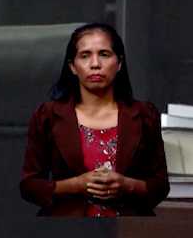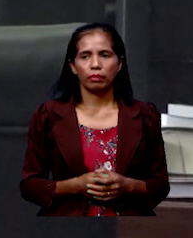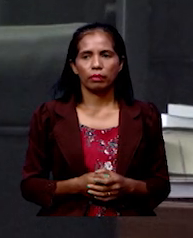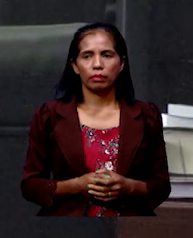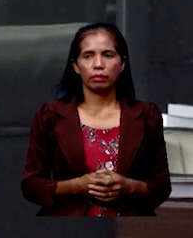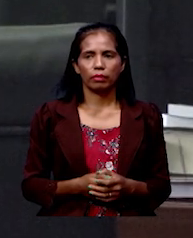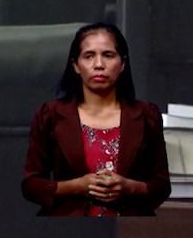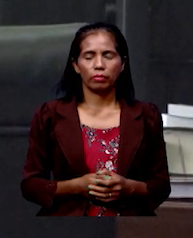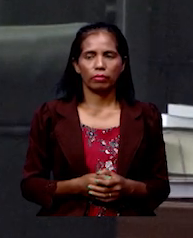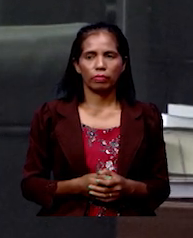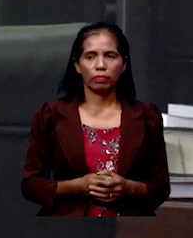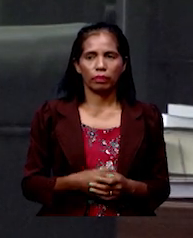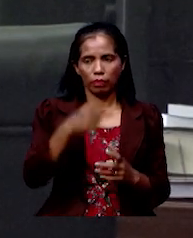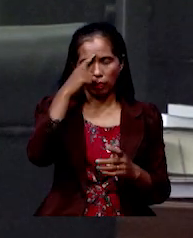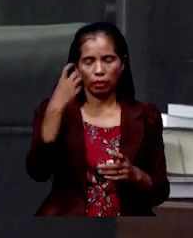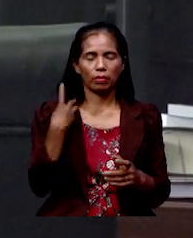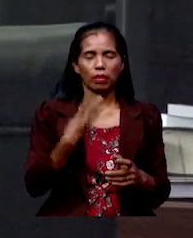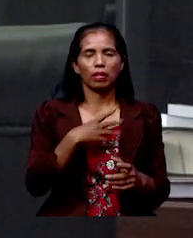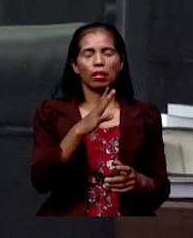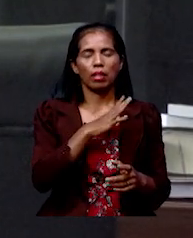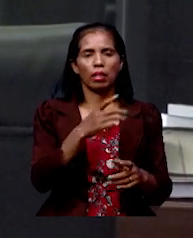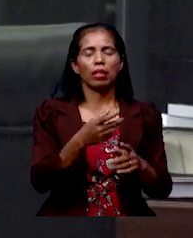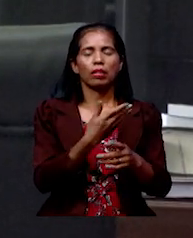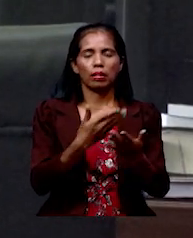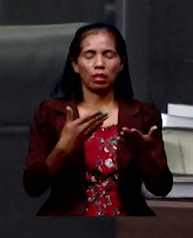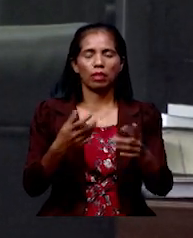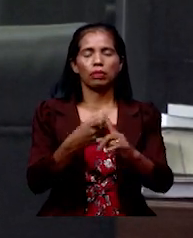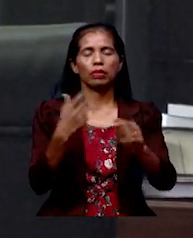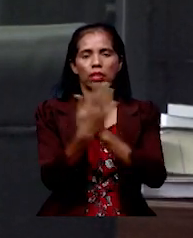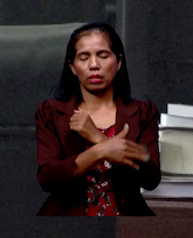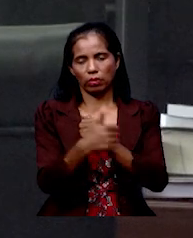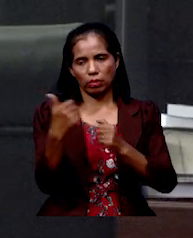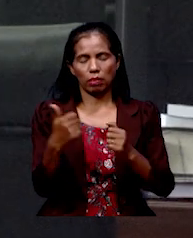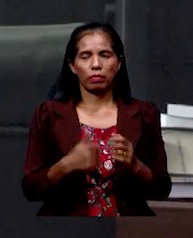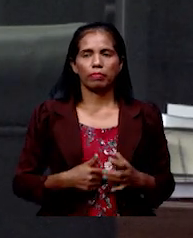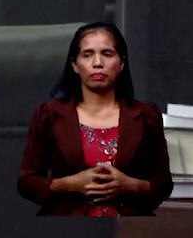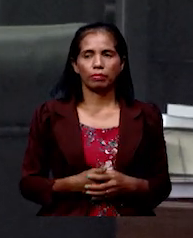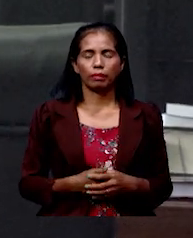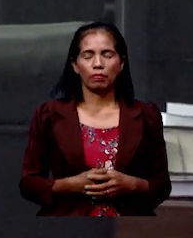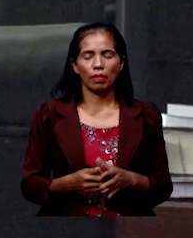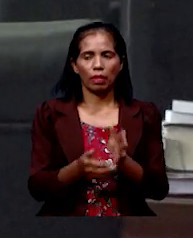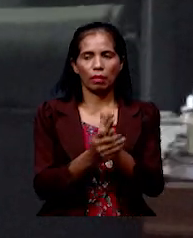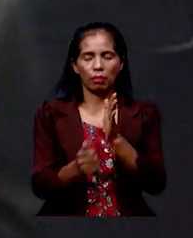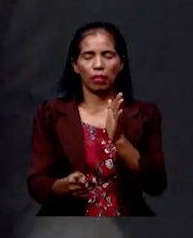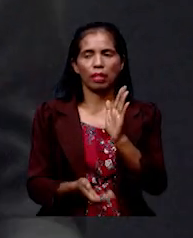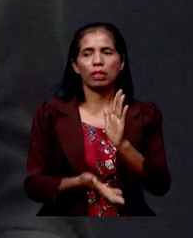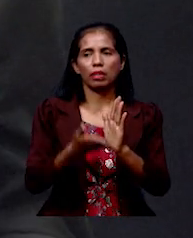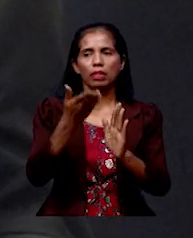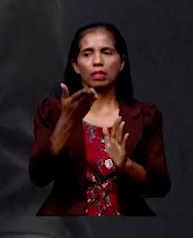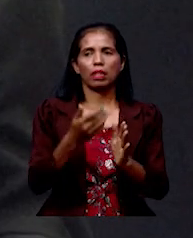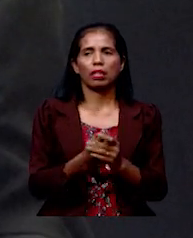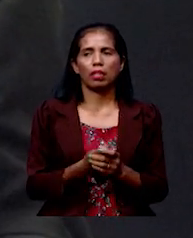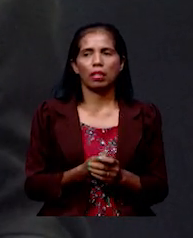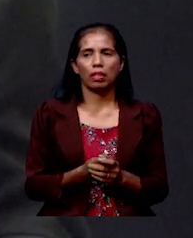não é supermercado, sim. Também está dependendo da importação, sim. Para ir ter visita, sim. Depende aqui. Bimoli né, sai desde a quarta lá, incluso